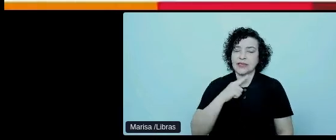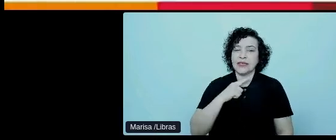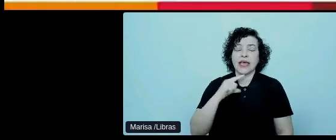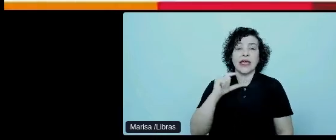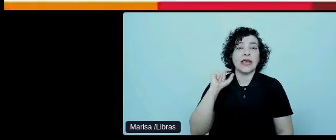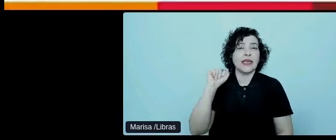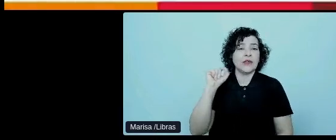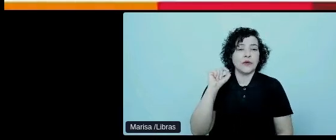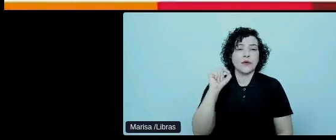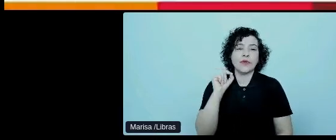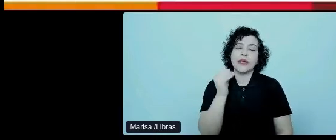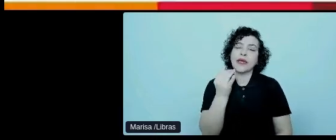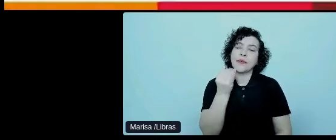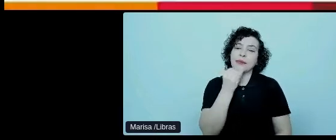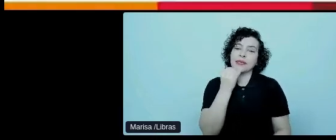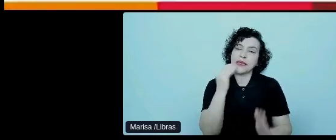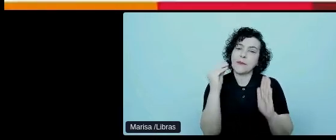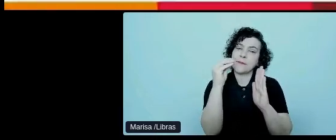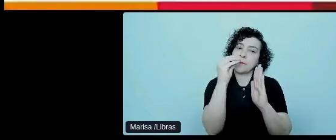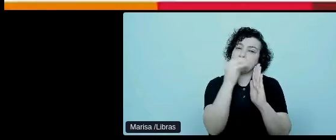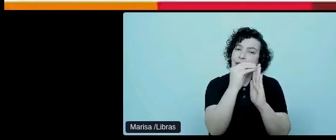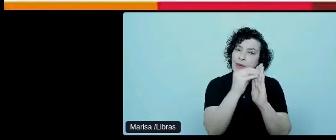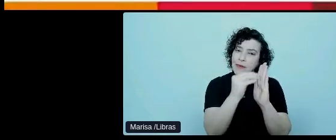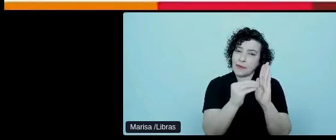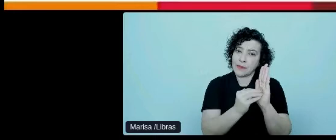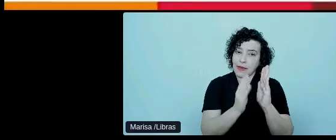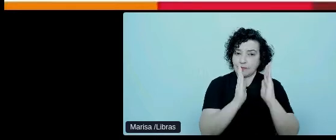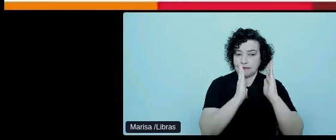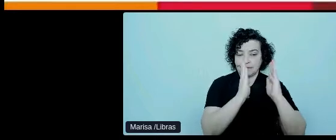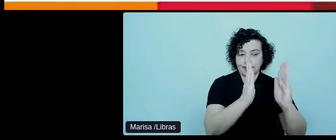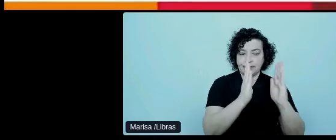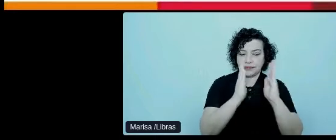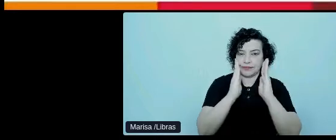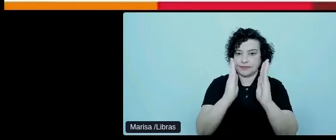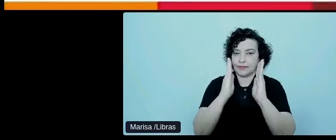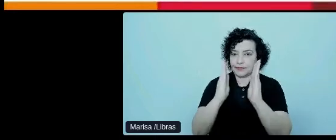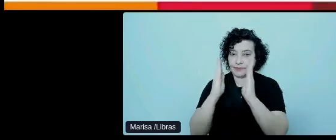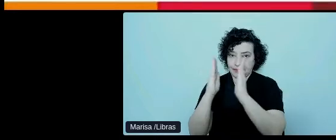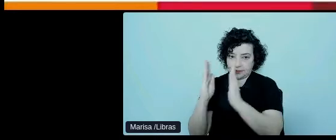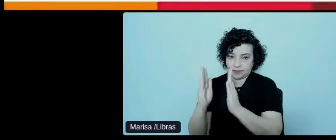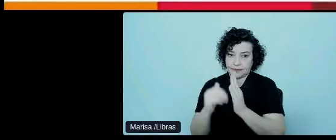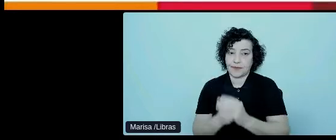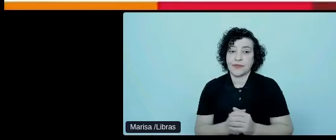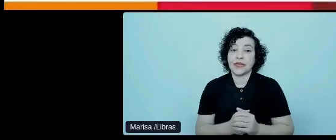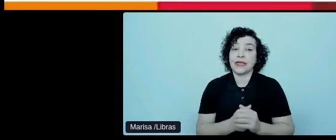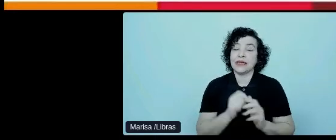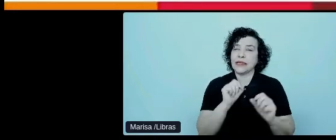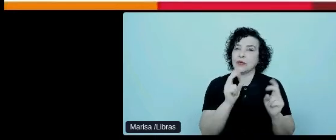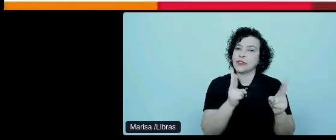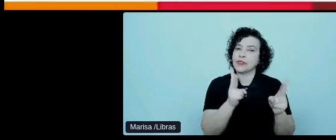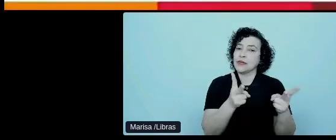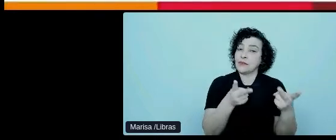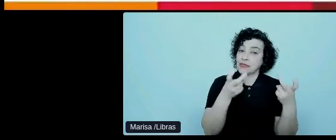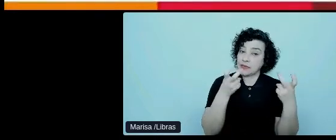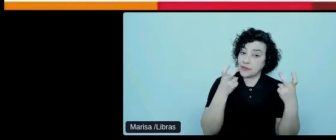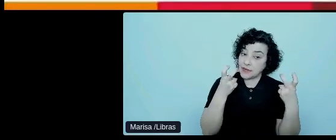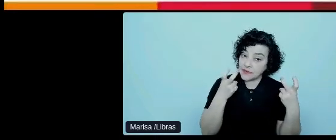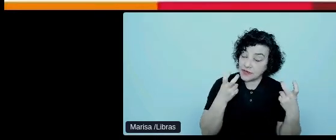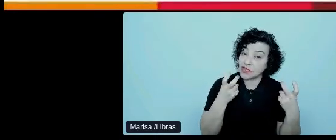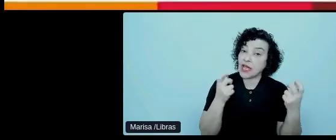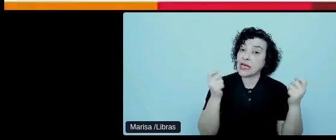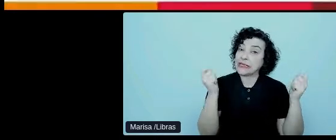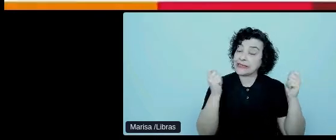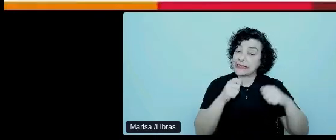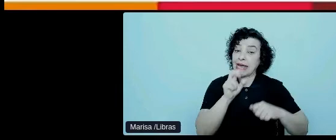princípios. Antes não era dividido pelos princípios. Então, agora nós temos os princípios de ser perceptível, de ser operável,